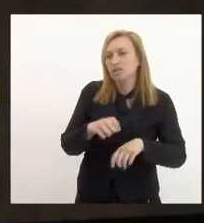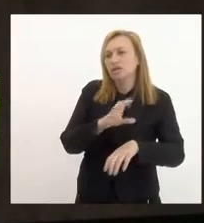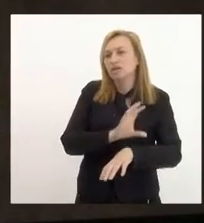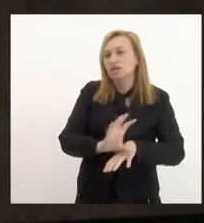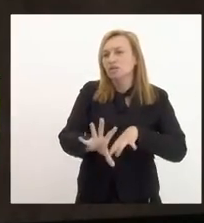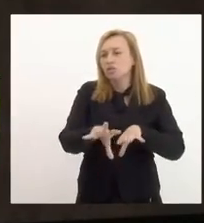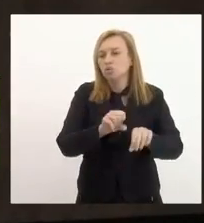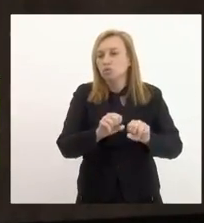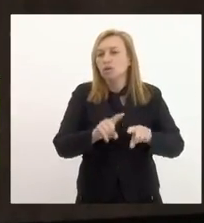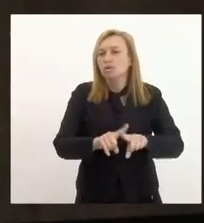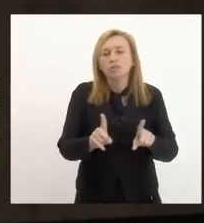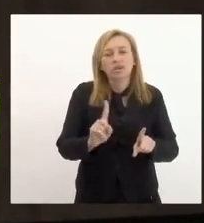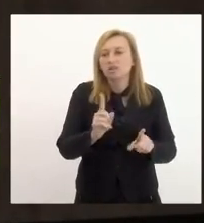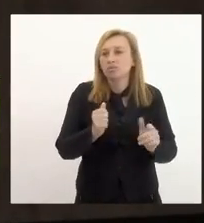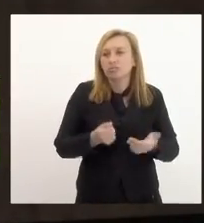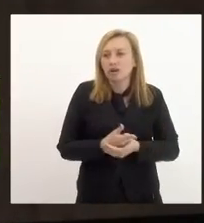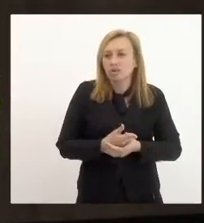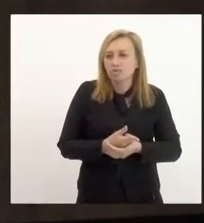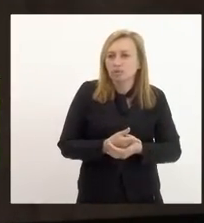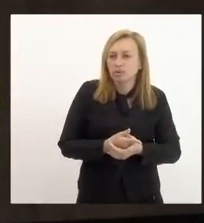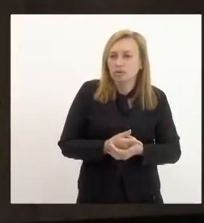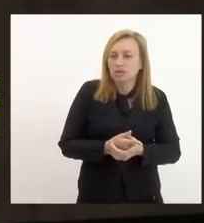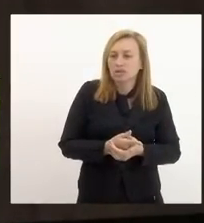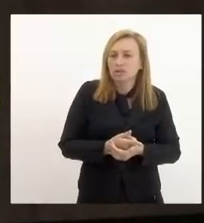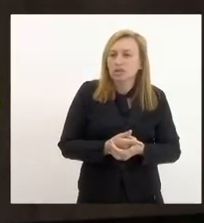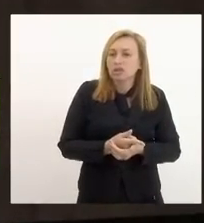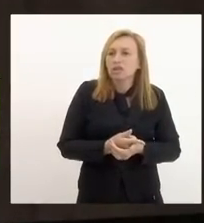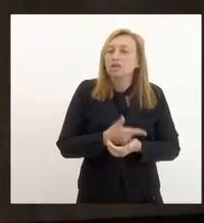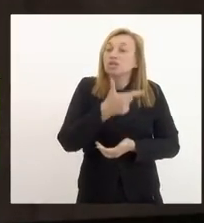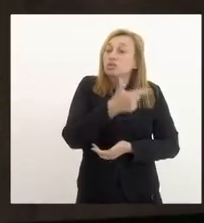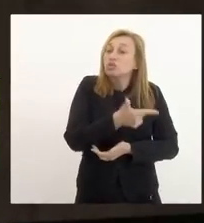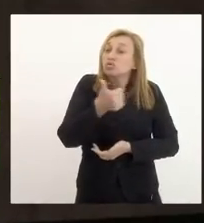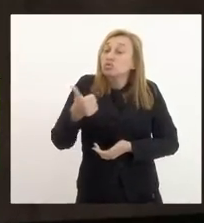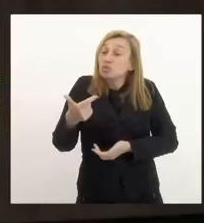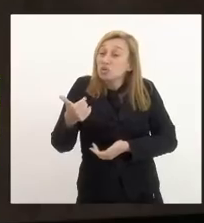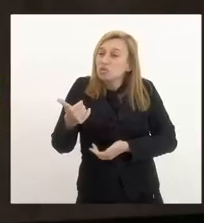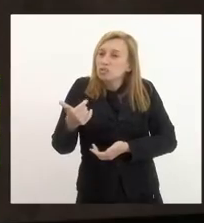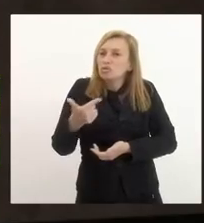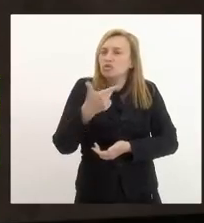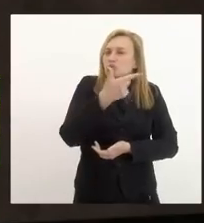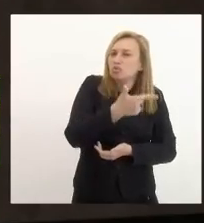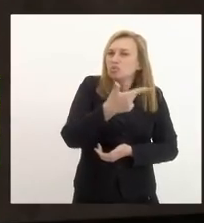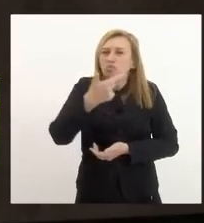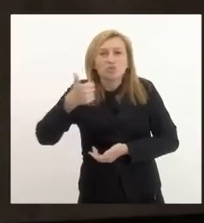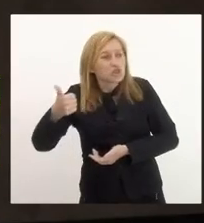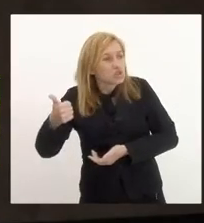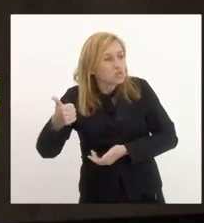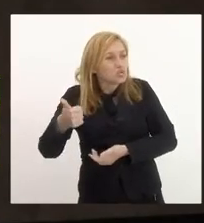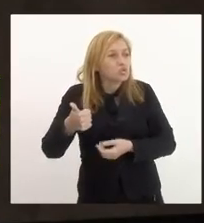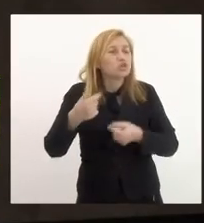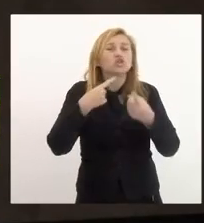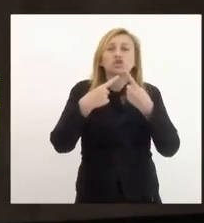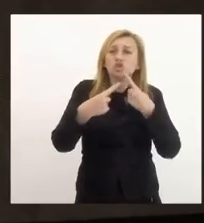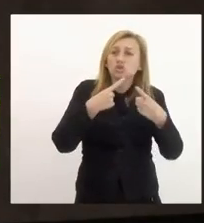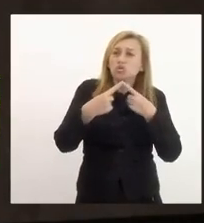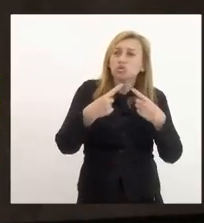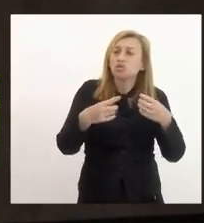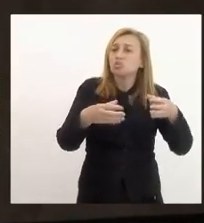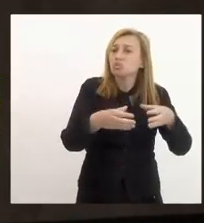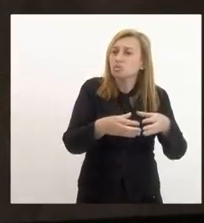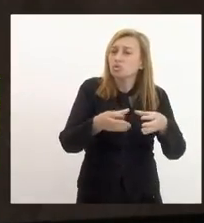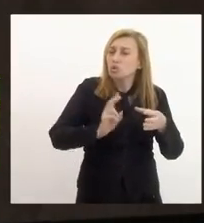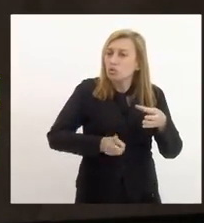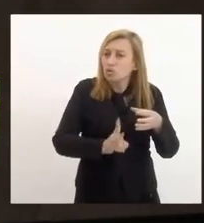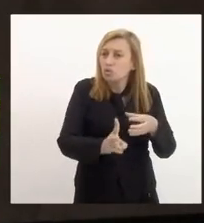curso mas não estão sendo pago e 2012 mas também 2021 discutindo categorias que não